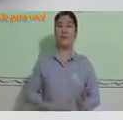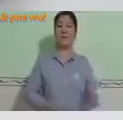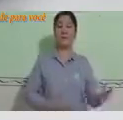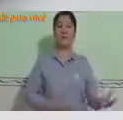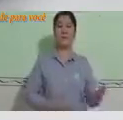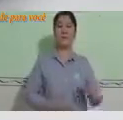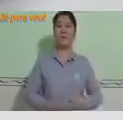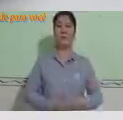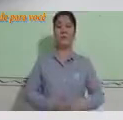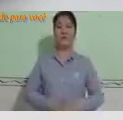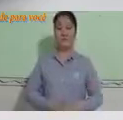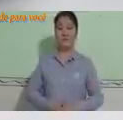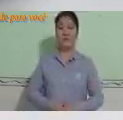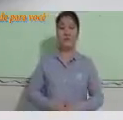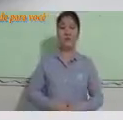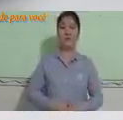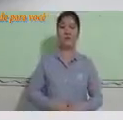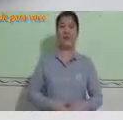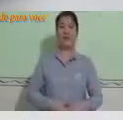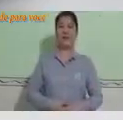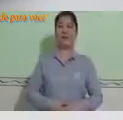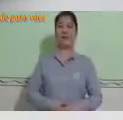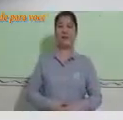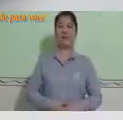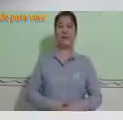PNASPROTEGSONTRA 4 tipos do vírus do PIV.